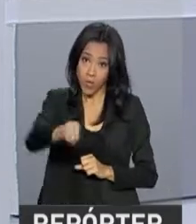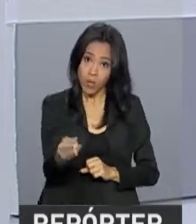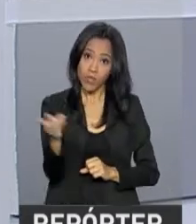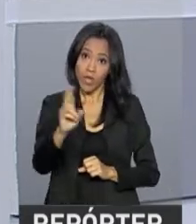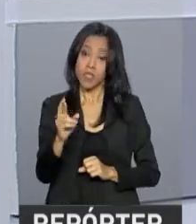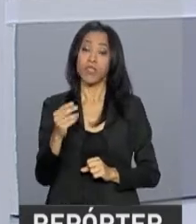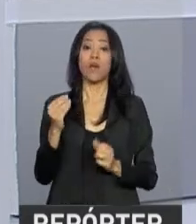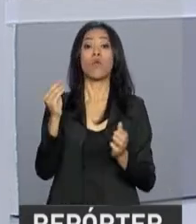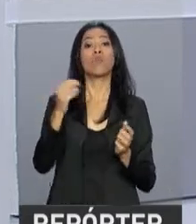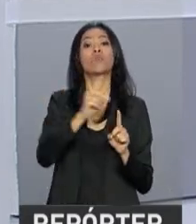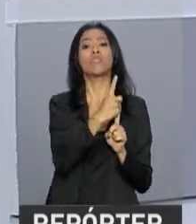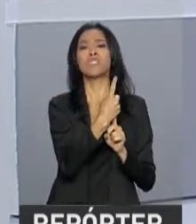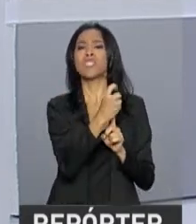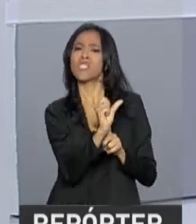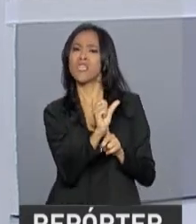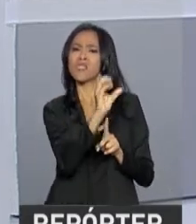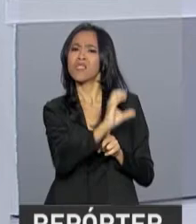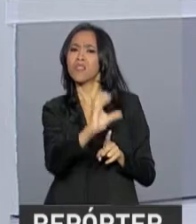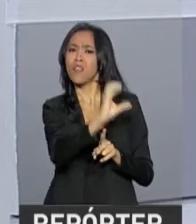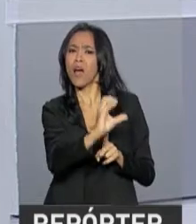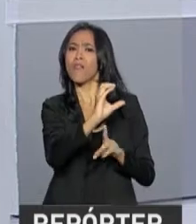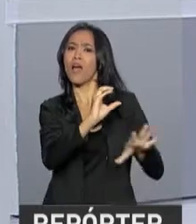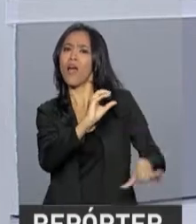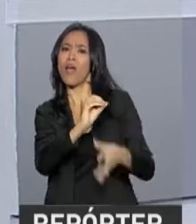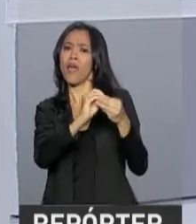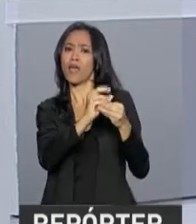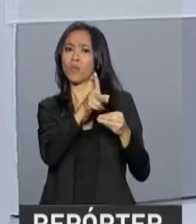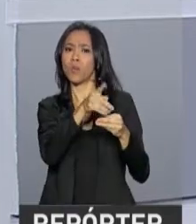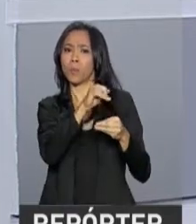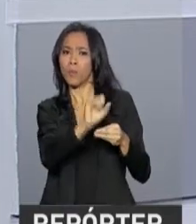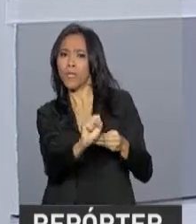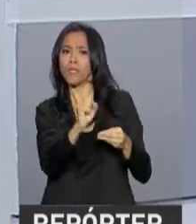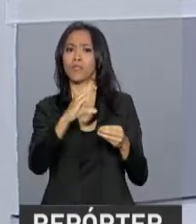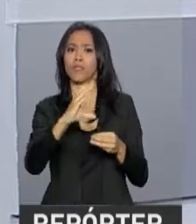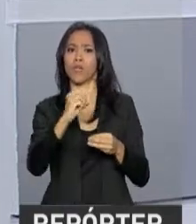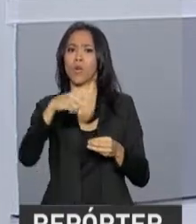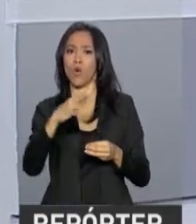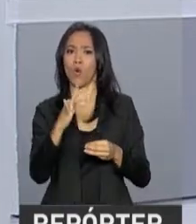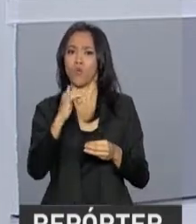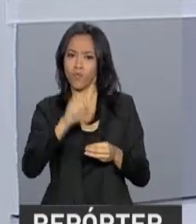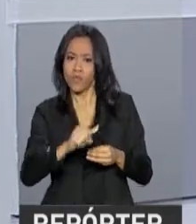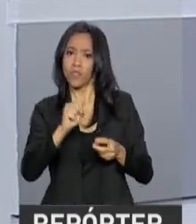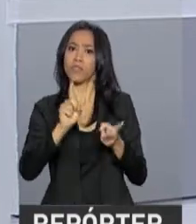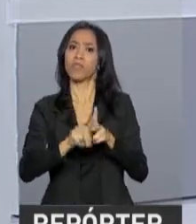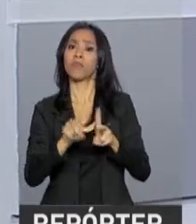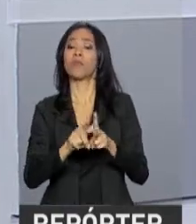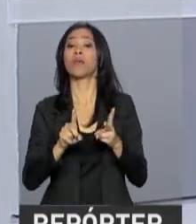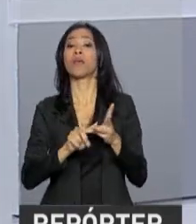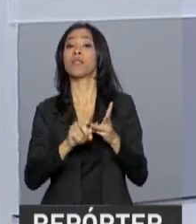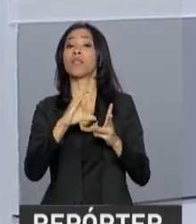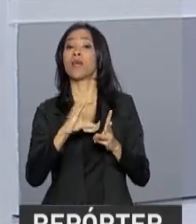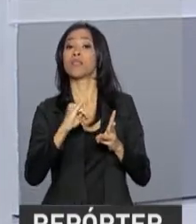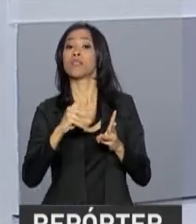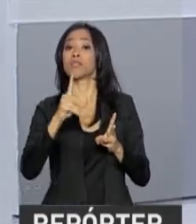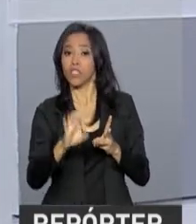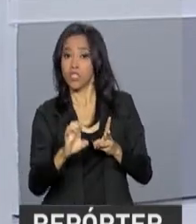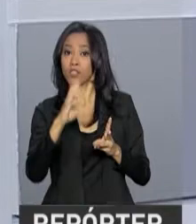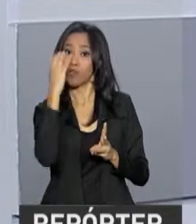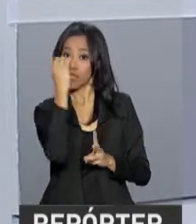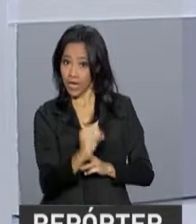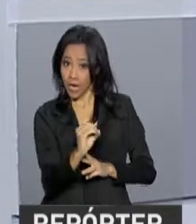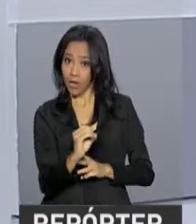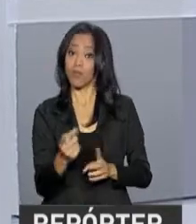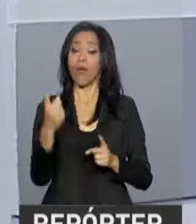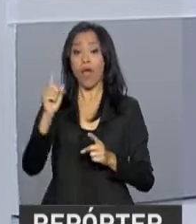centavos saem da redução do percentual do pis/cofins e da cide que foi gerada a redução será sobre o preço que era